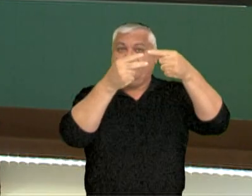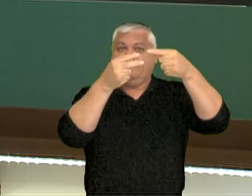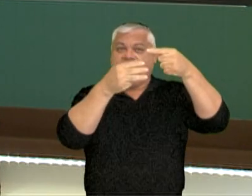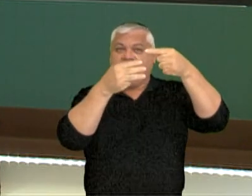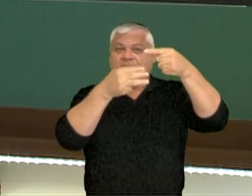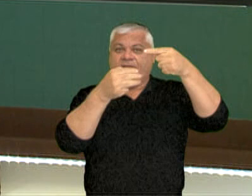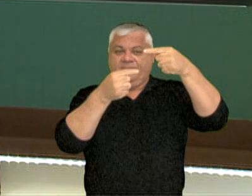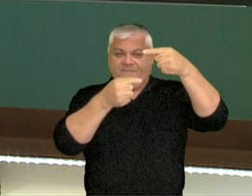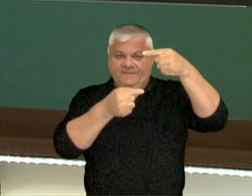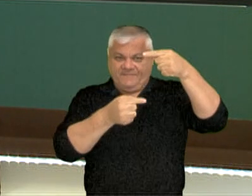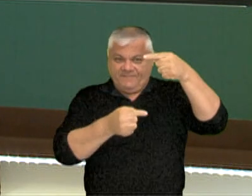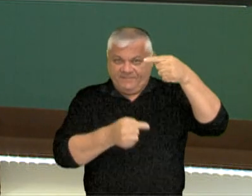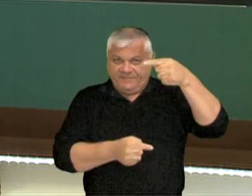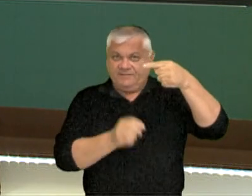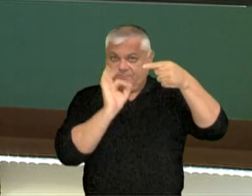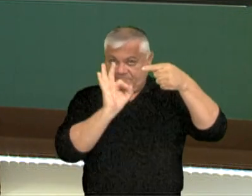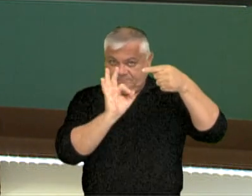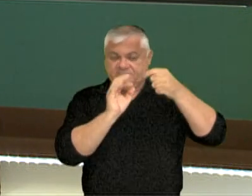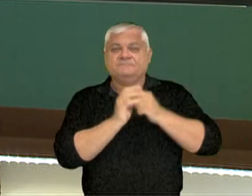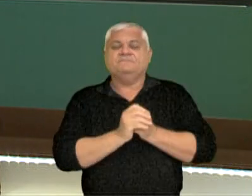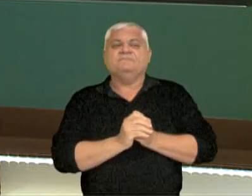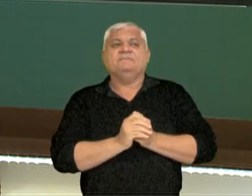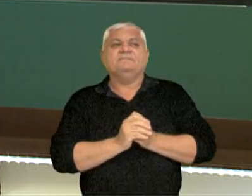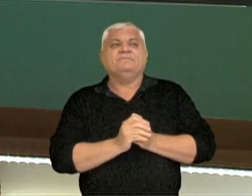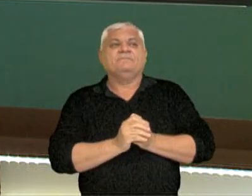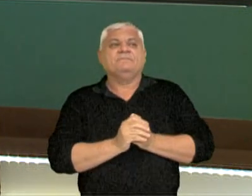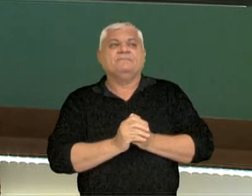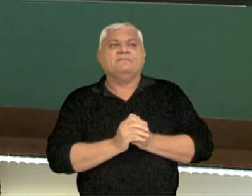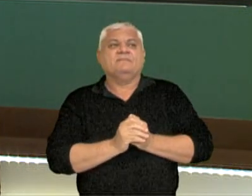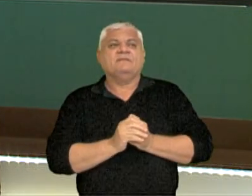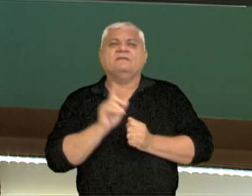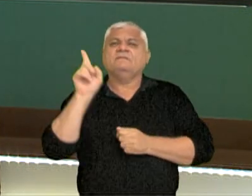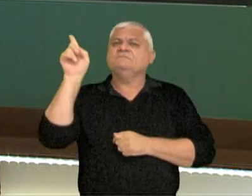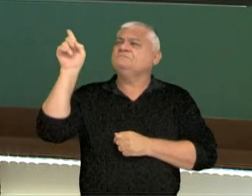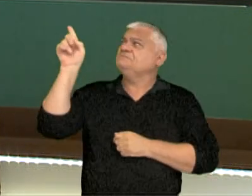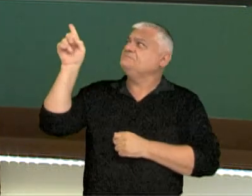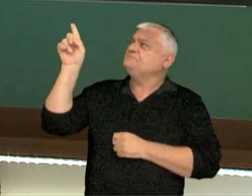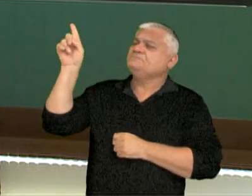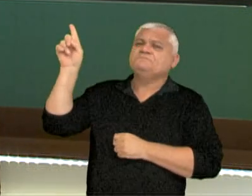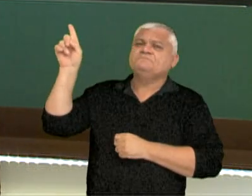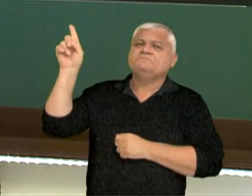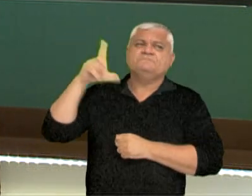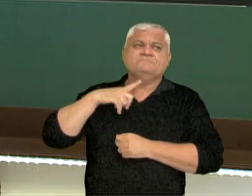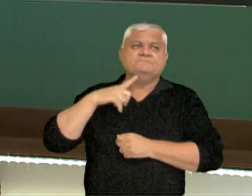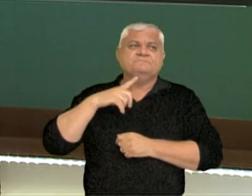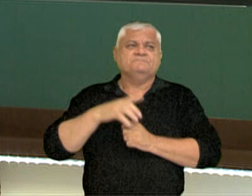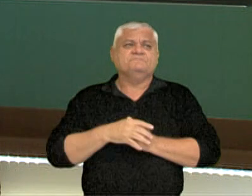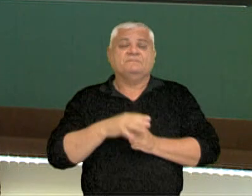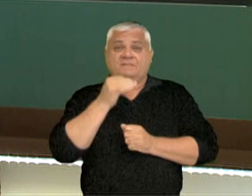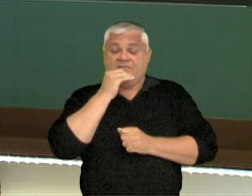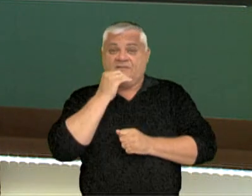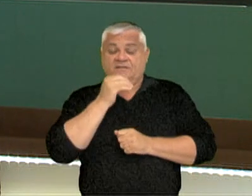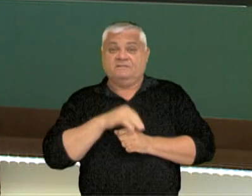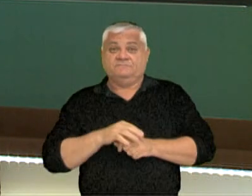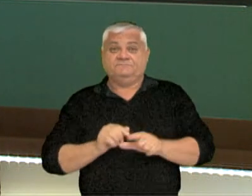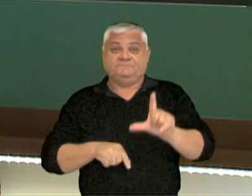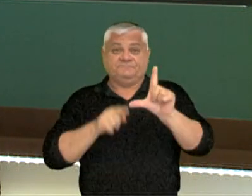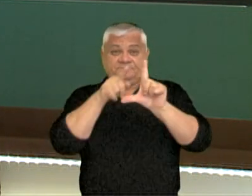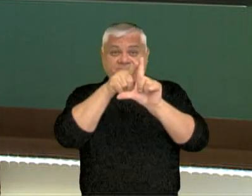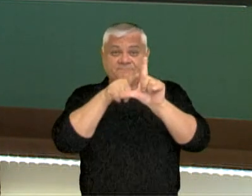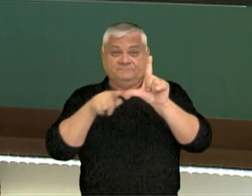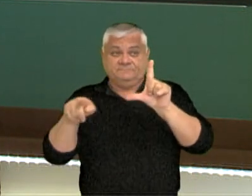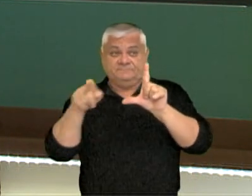o menor, ok? Bom, o que nós temos aqui? Nós temos dois eixos e